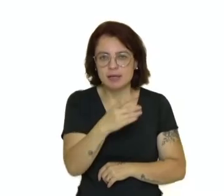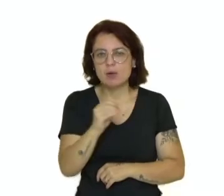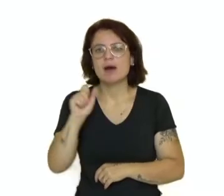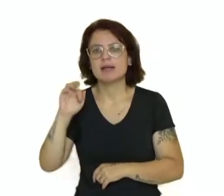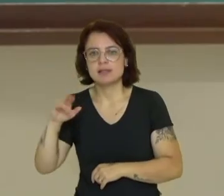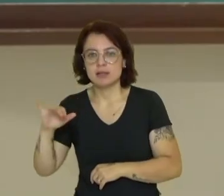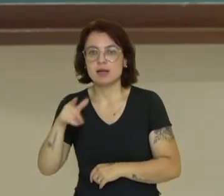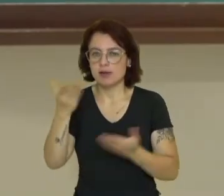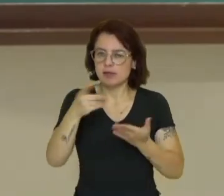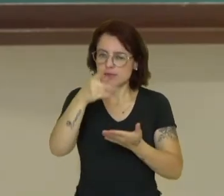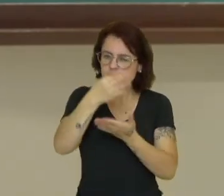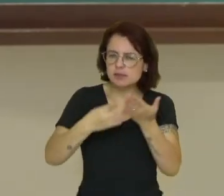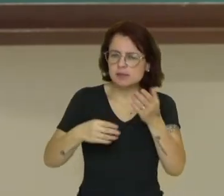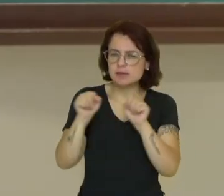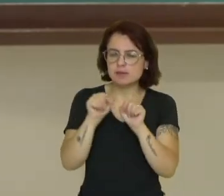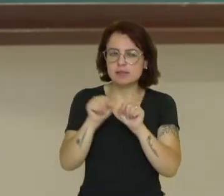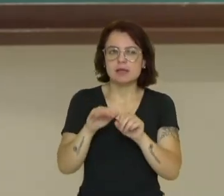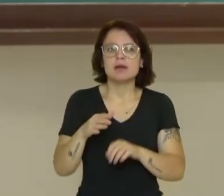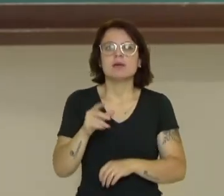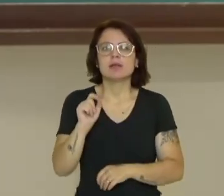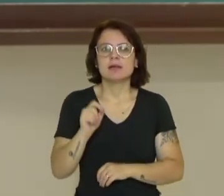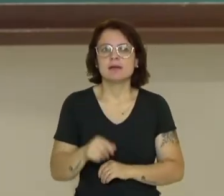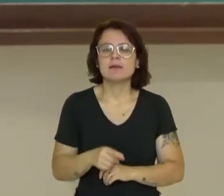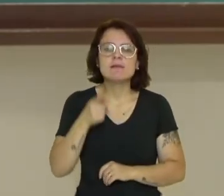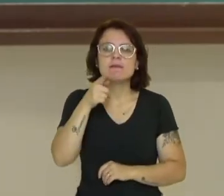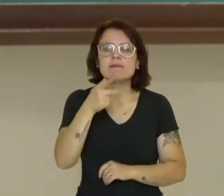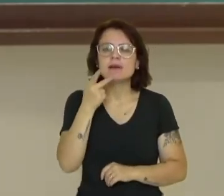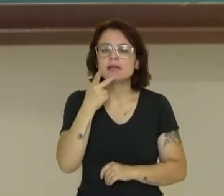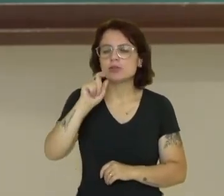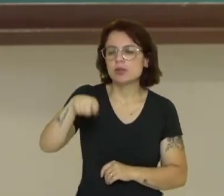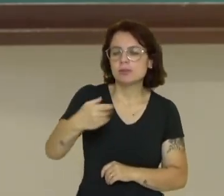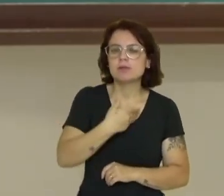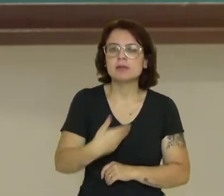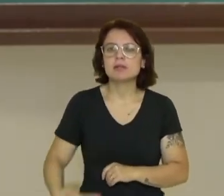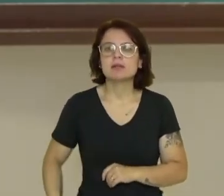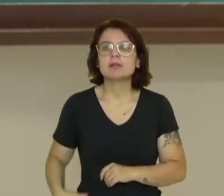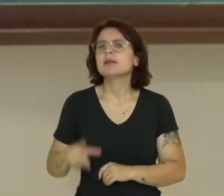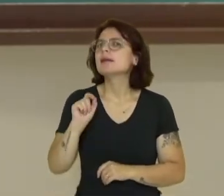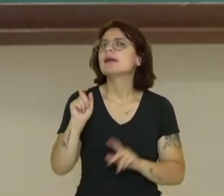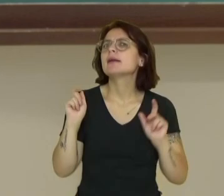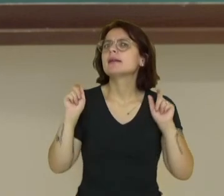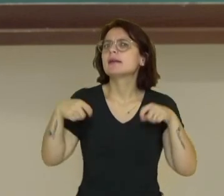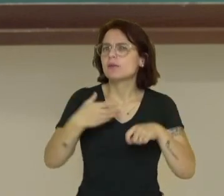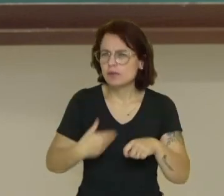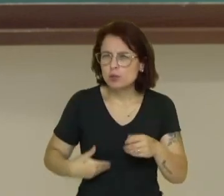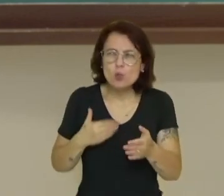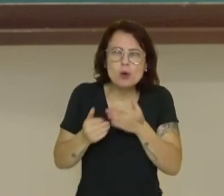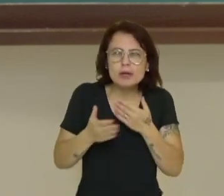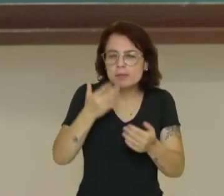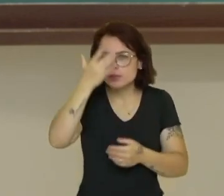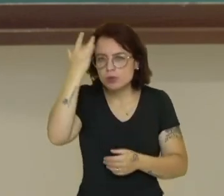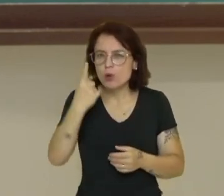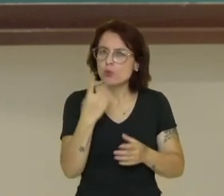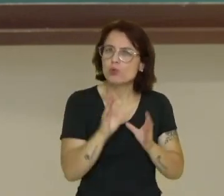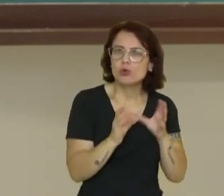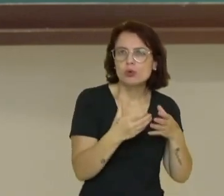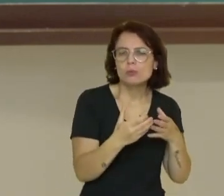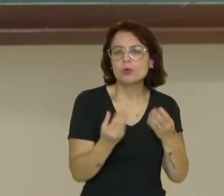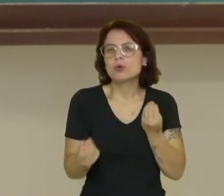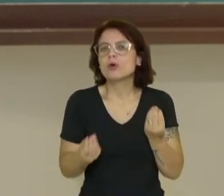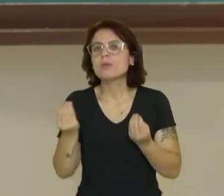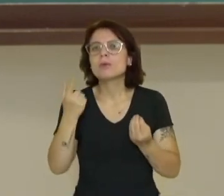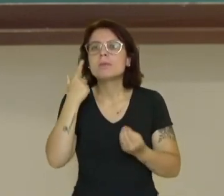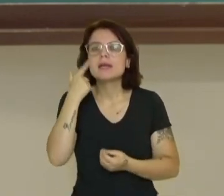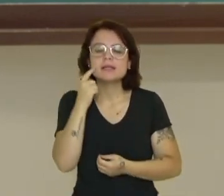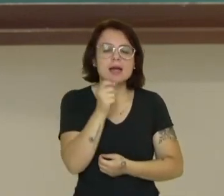texto apontando, Por exemplo, sobre o governo. Quem que pode governar? É qualquer um? É um grupo? Como é que pensa